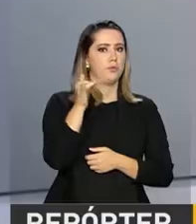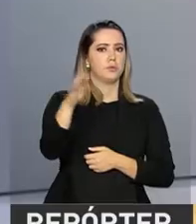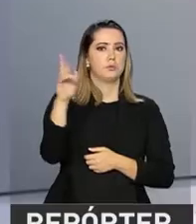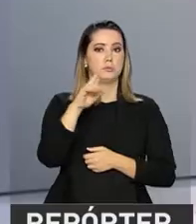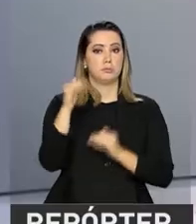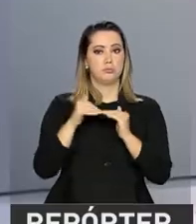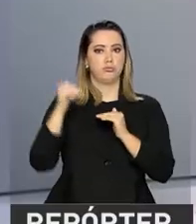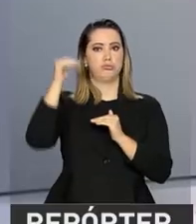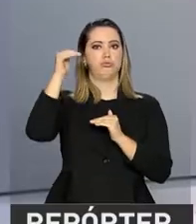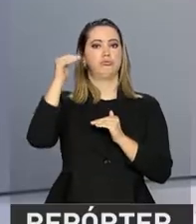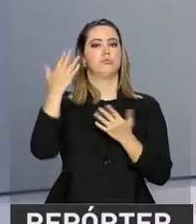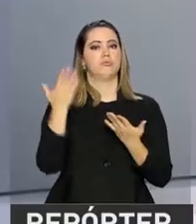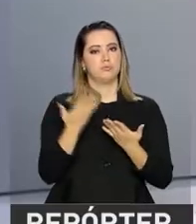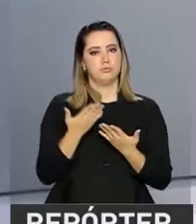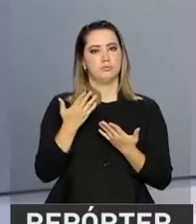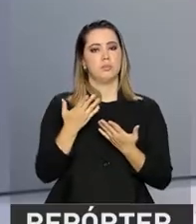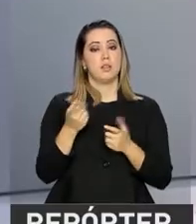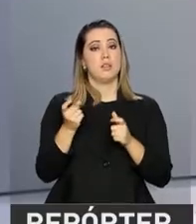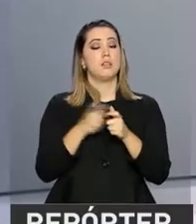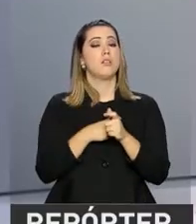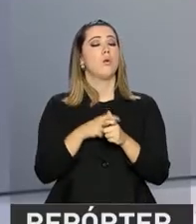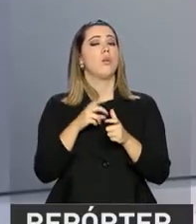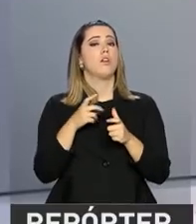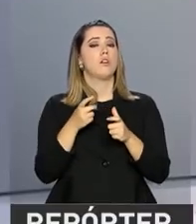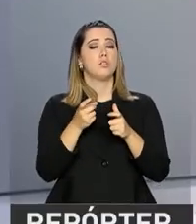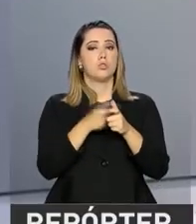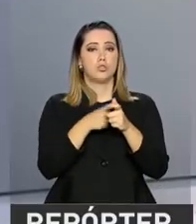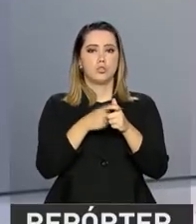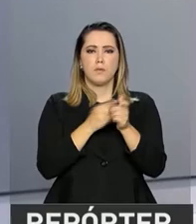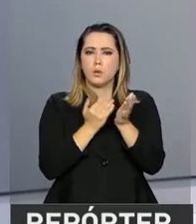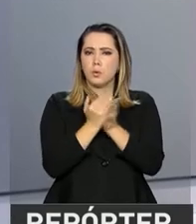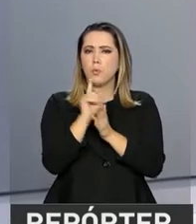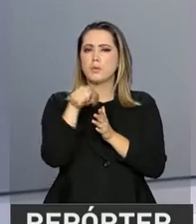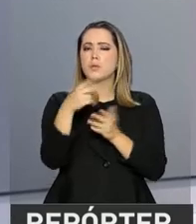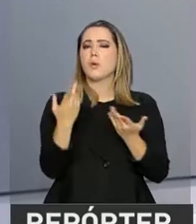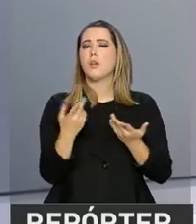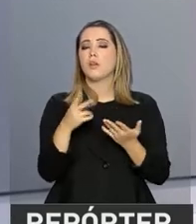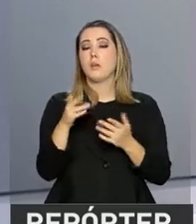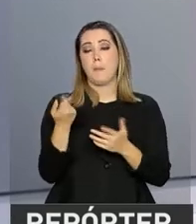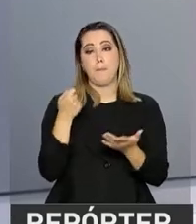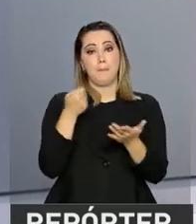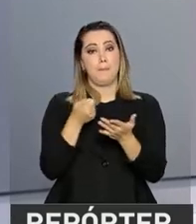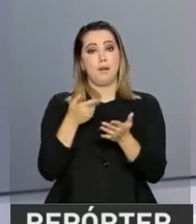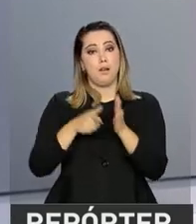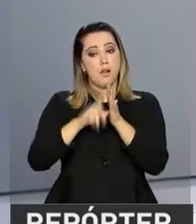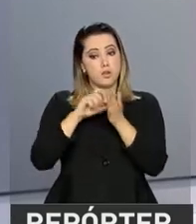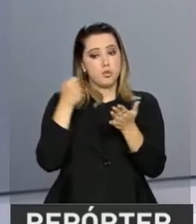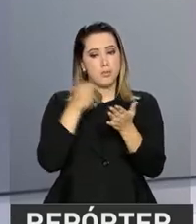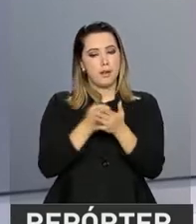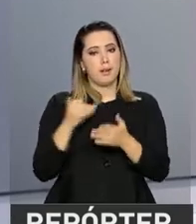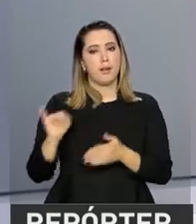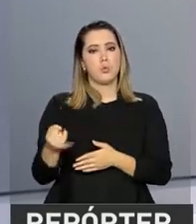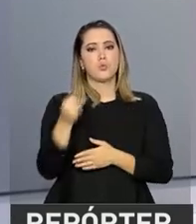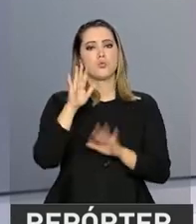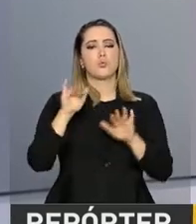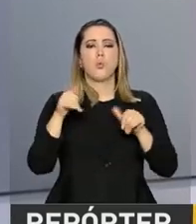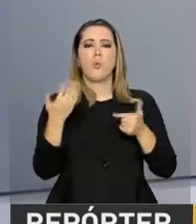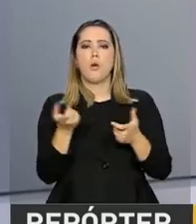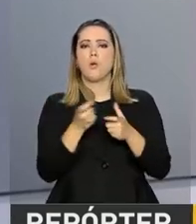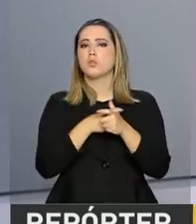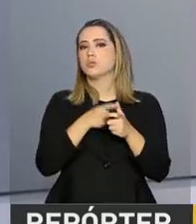o déficit primário é o resultado negativo nas contas públicas antes do pagamento dos juros no acumulado de janeiro a agosto o déficit